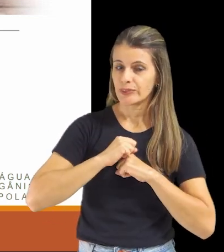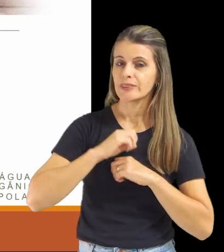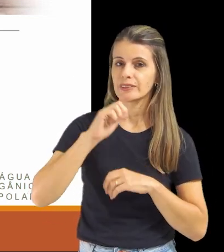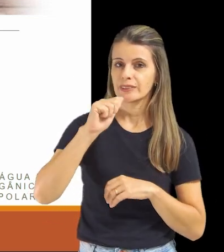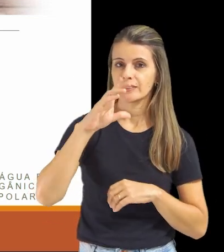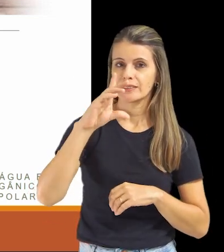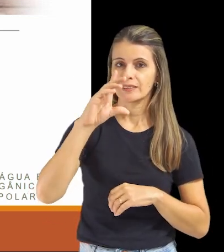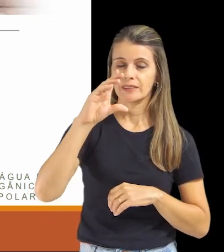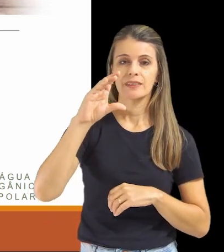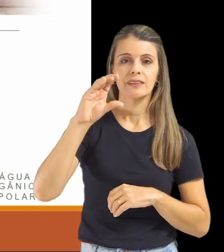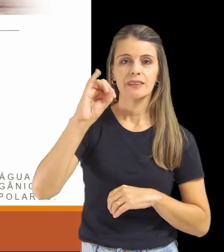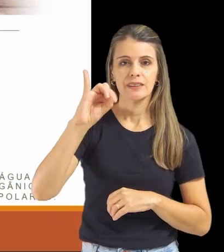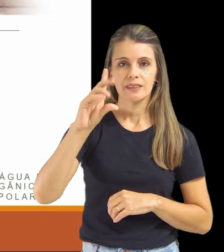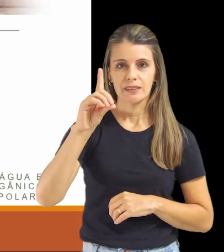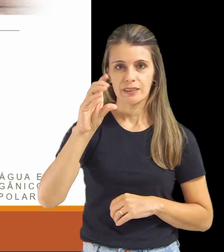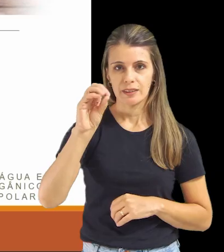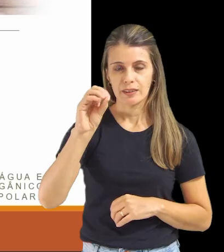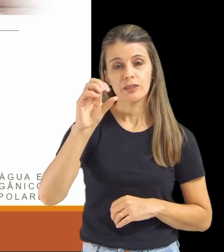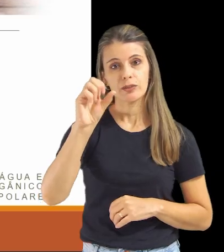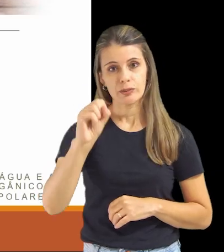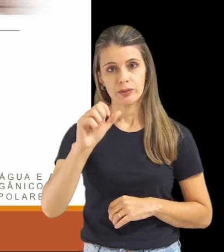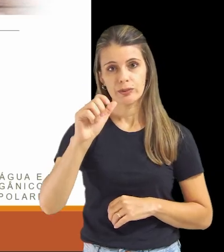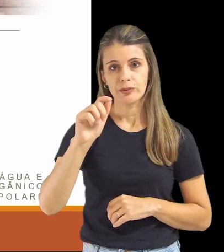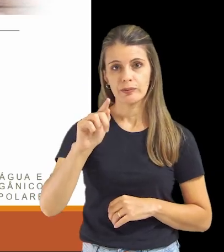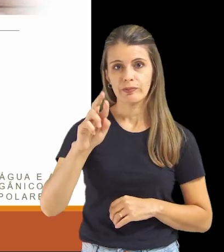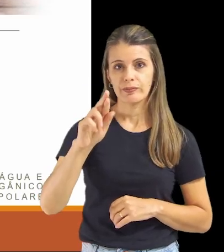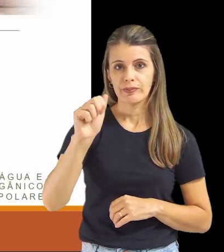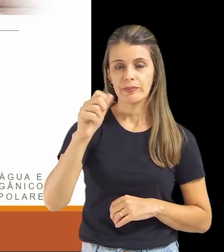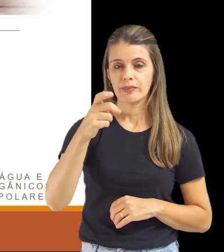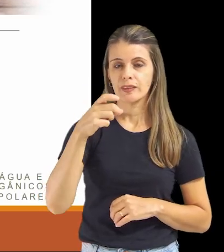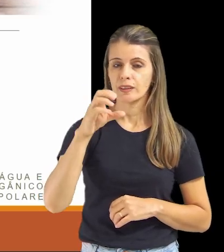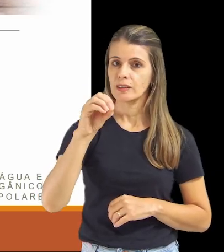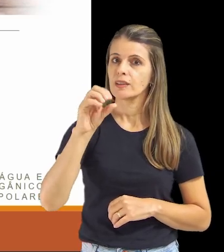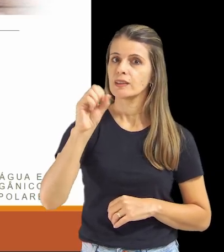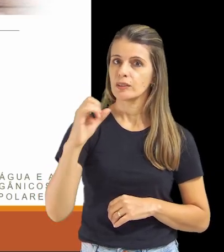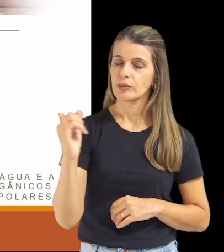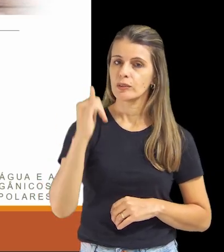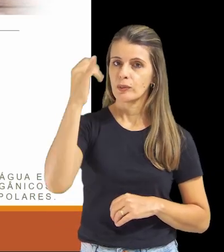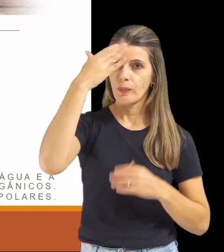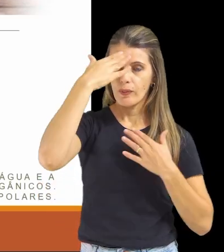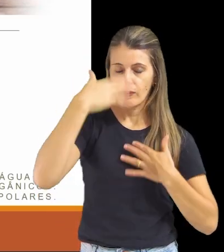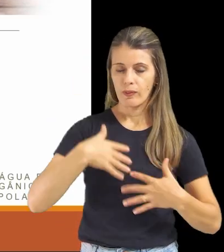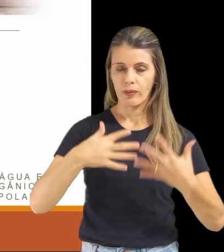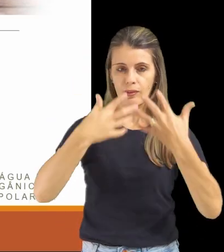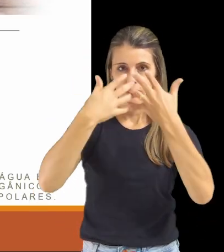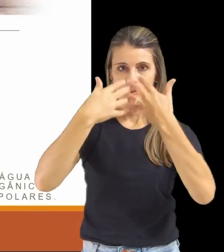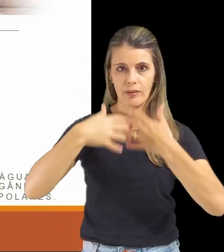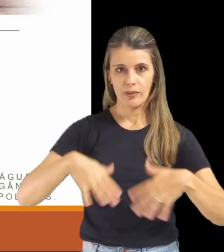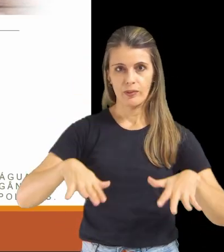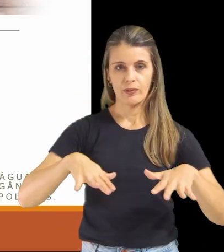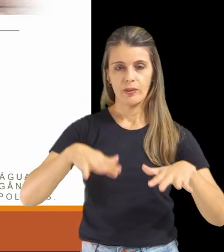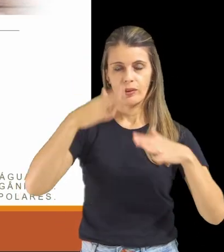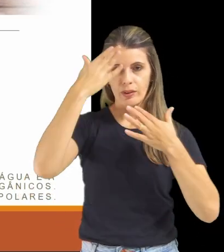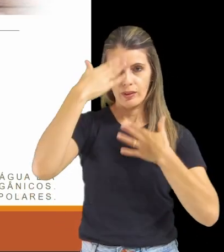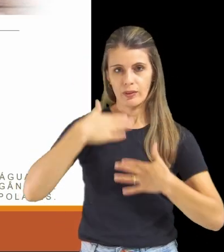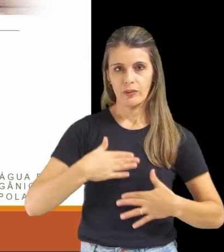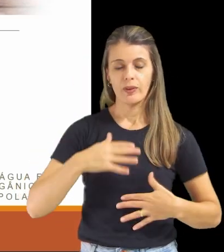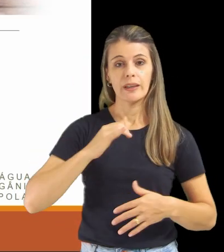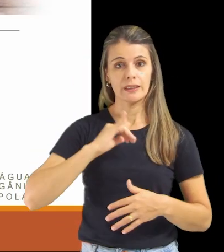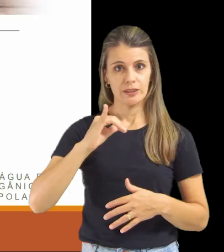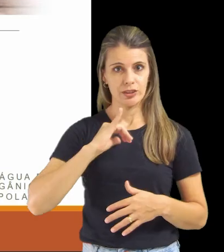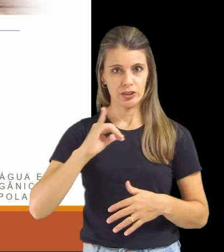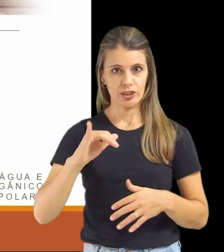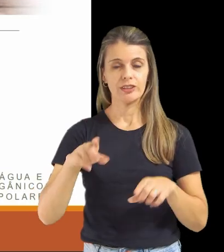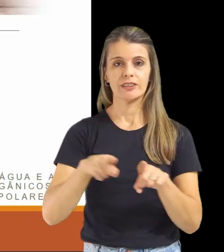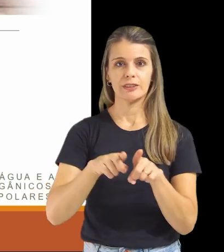esses ácidos graxos, esses lipídios, que são importantes, né, para o metabolismo do nosso corpo, nos dá energia para o